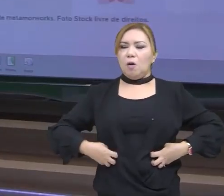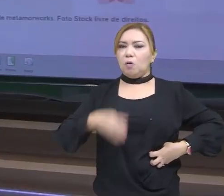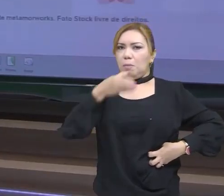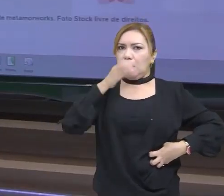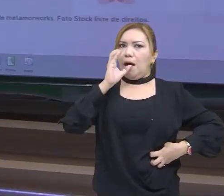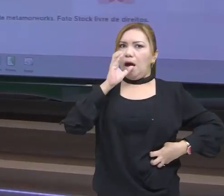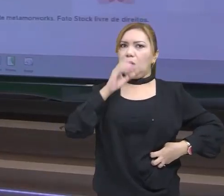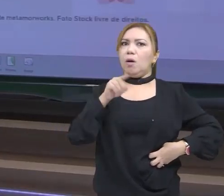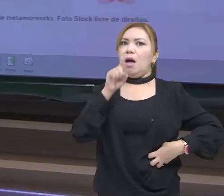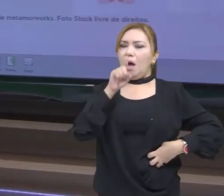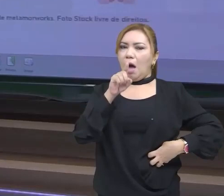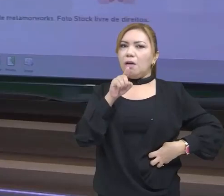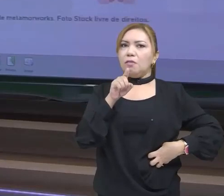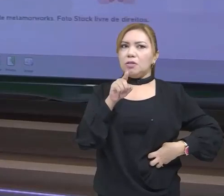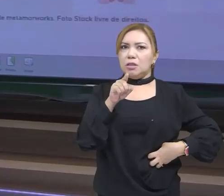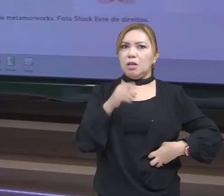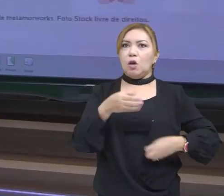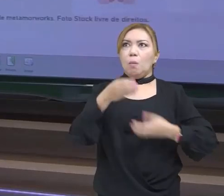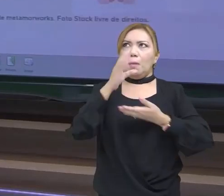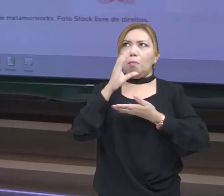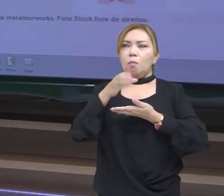nos rins, né? É uma doença que é